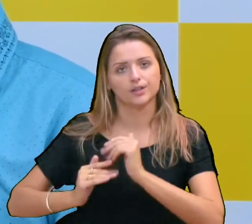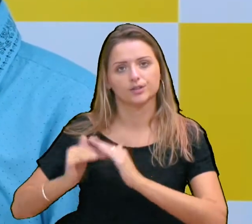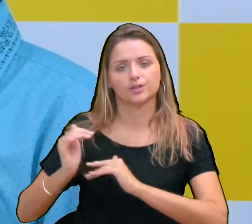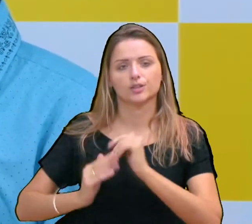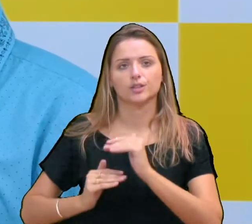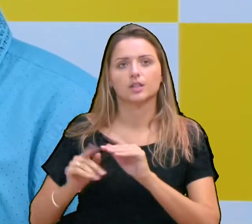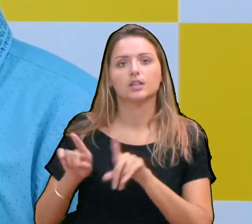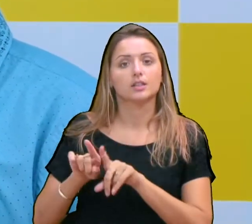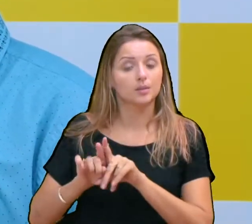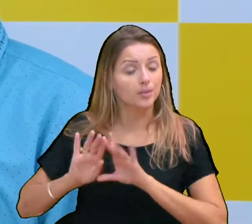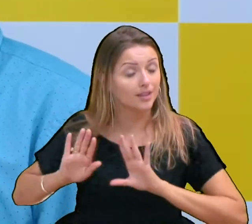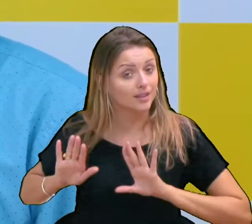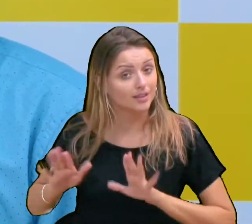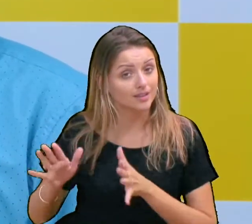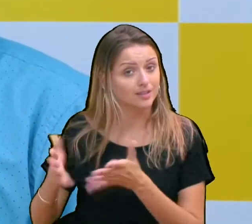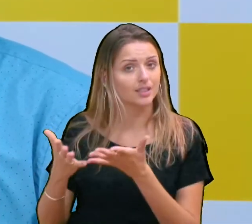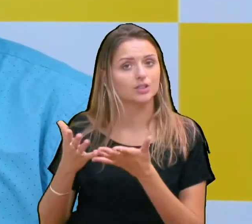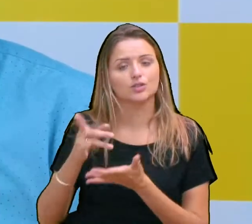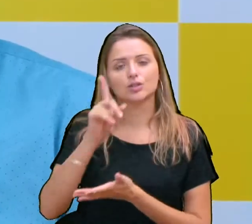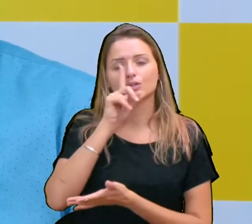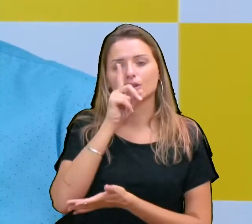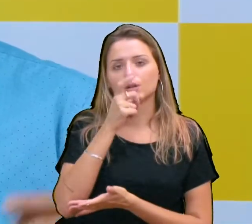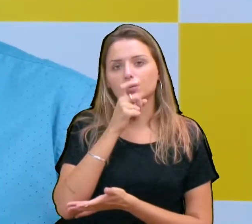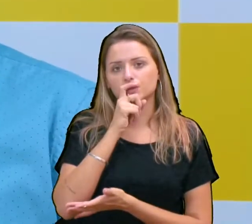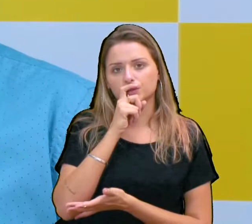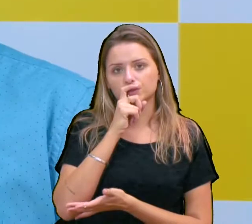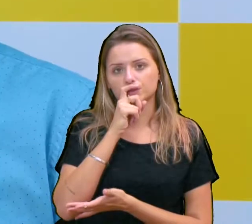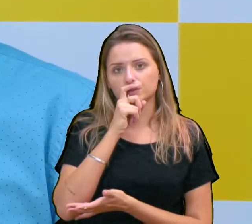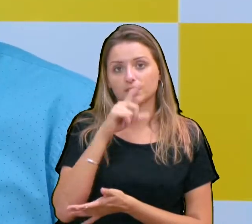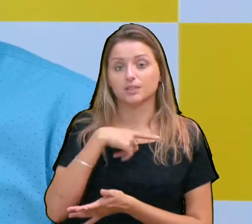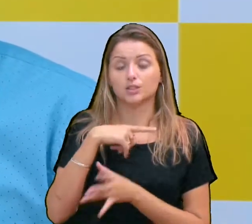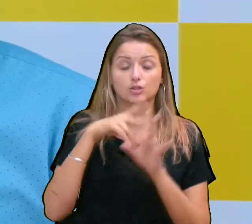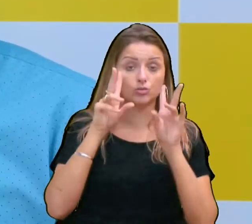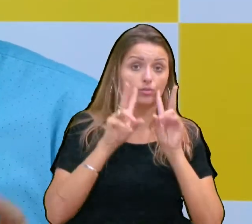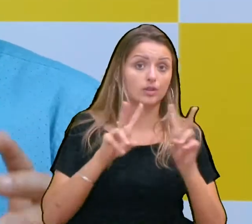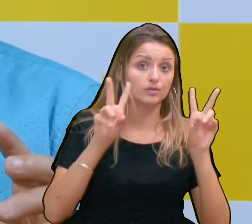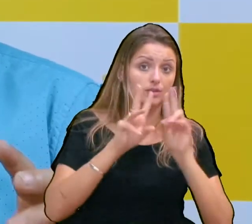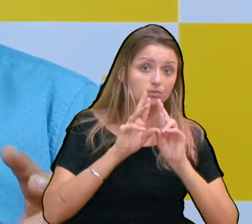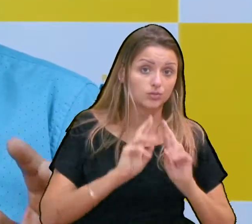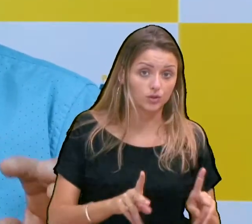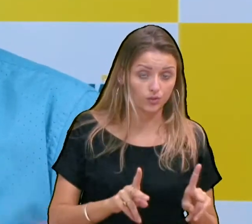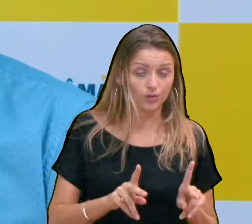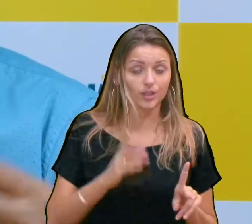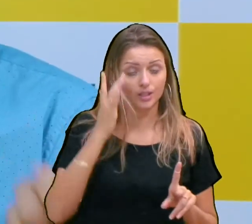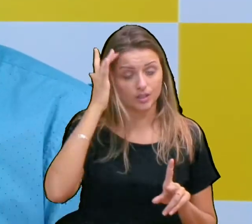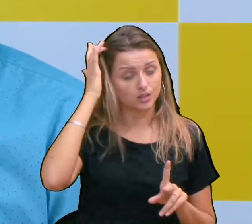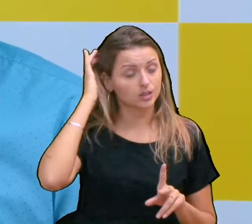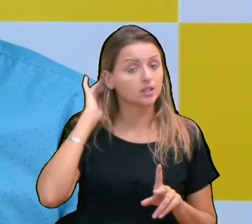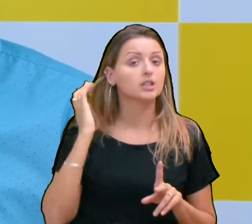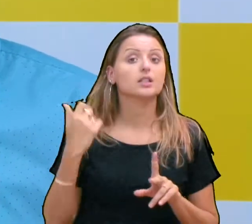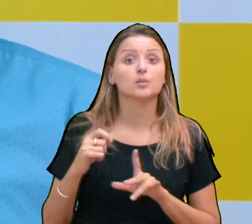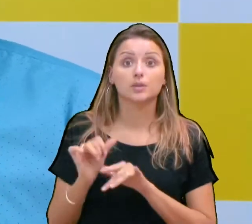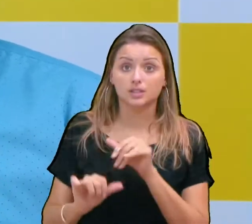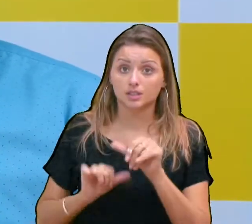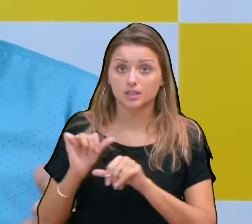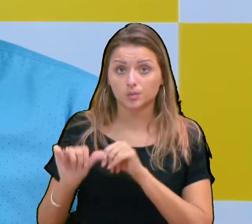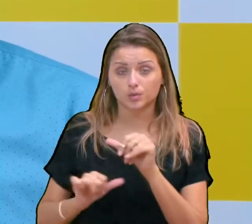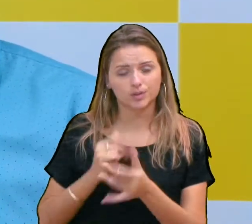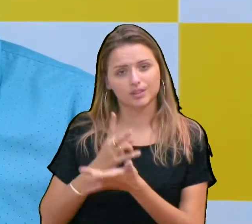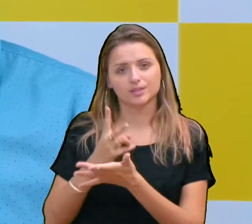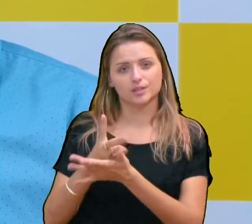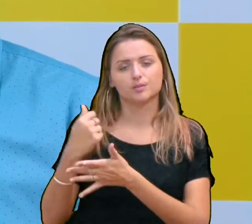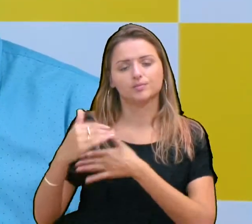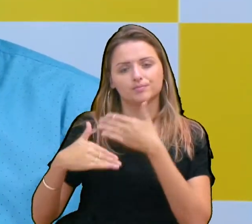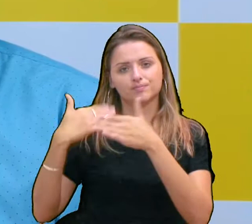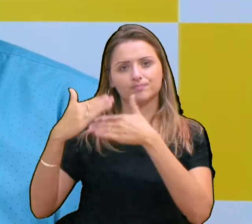vezes incentiva os mais antigos pais, que tinham uma visão diferente, que tem que mudar, a todo momento tem que